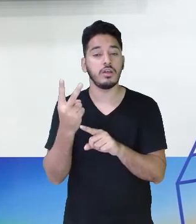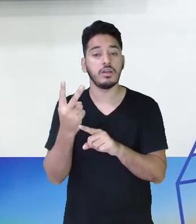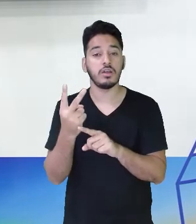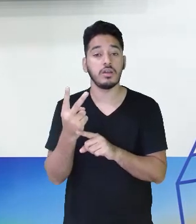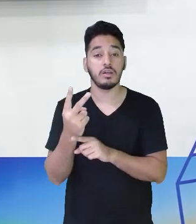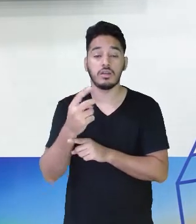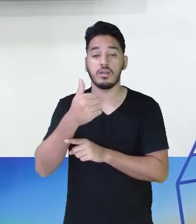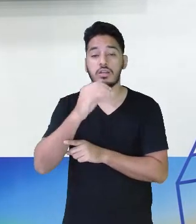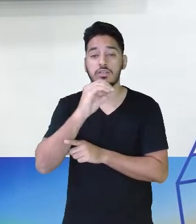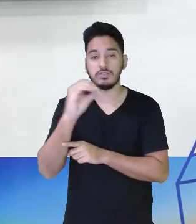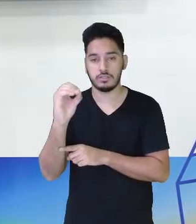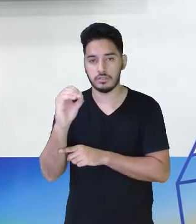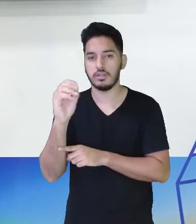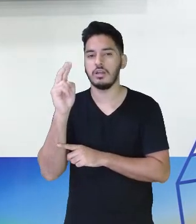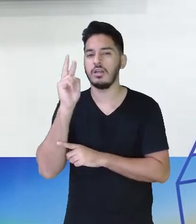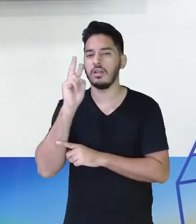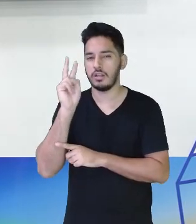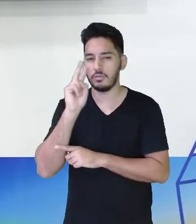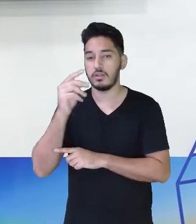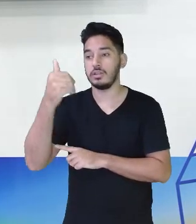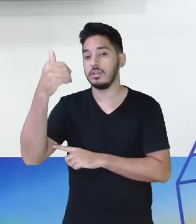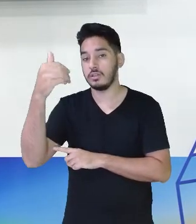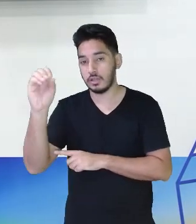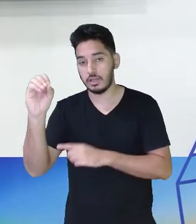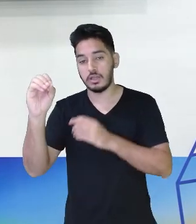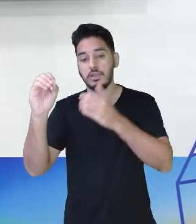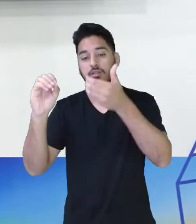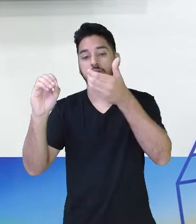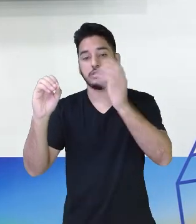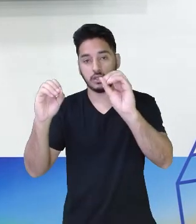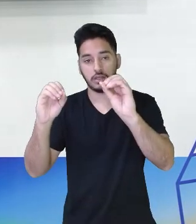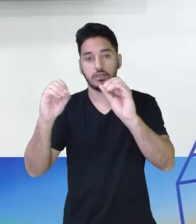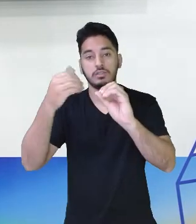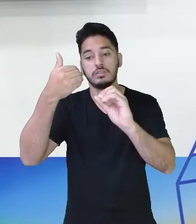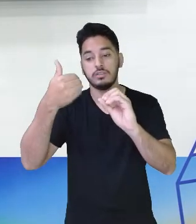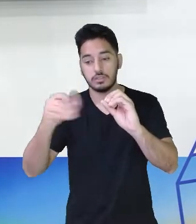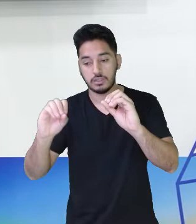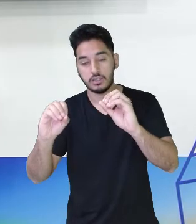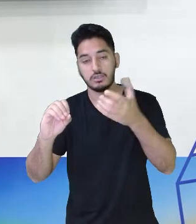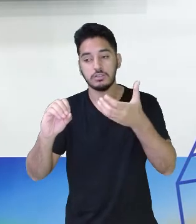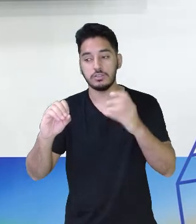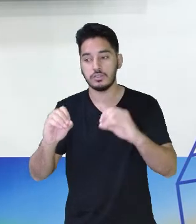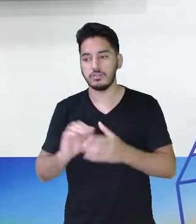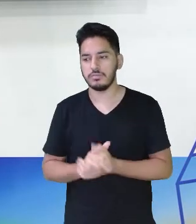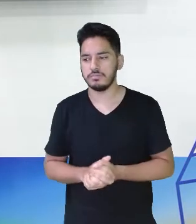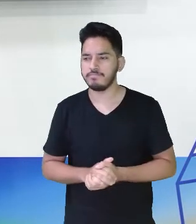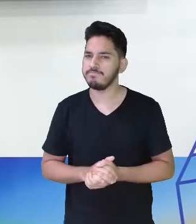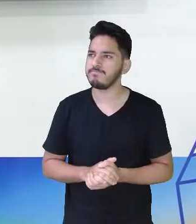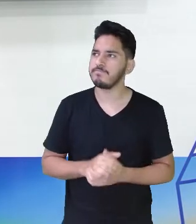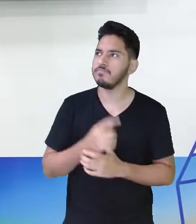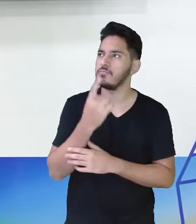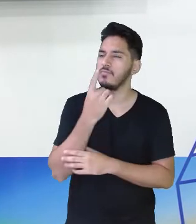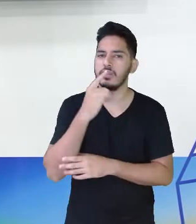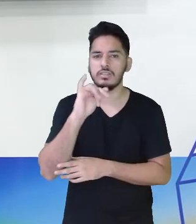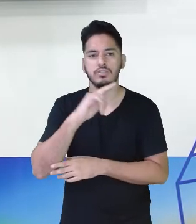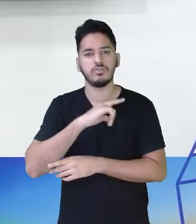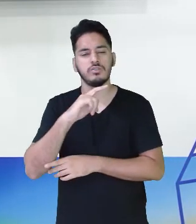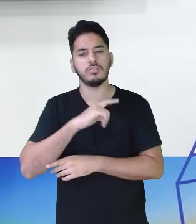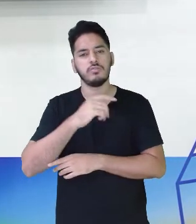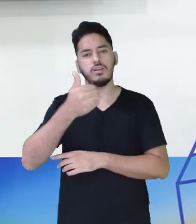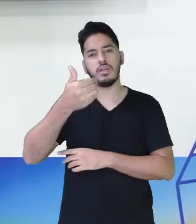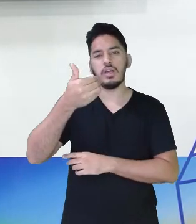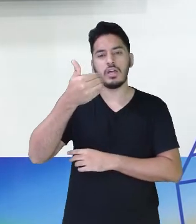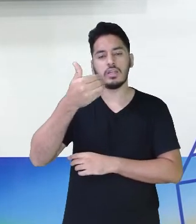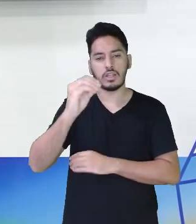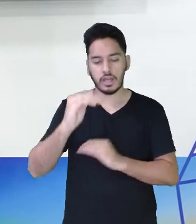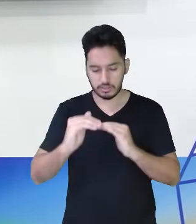Lembra do agrupamento de 10 em 10? E se eu tivesse 10 placas como